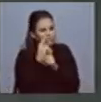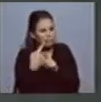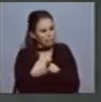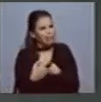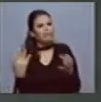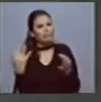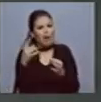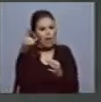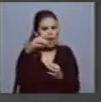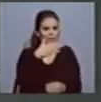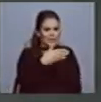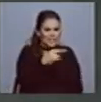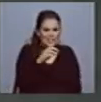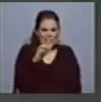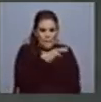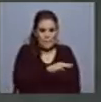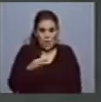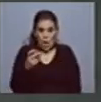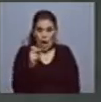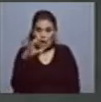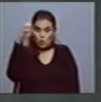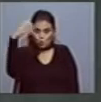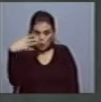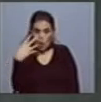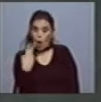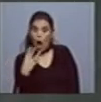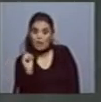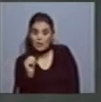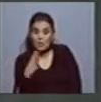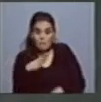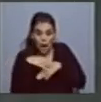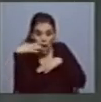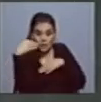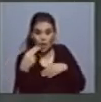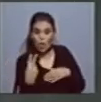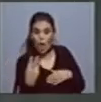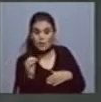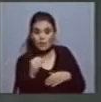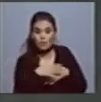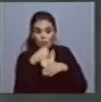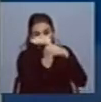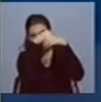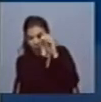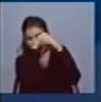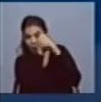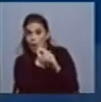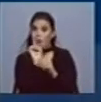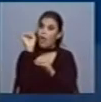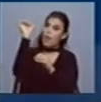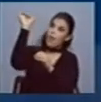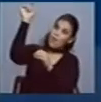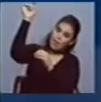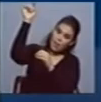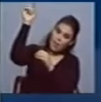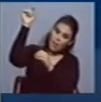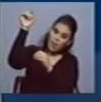naquela galáxia há 130 milhões de anos-luz. 2 segundos depois, 2 telescópios orbitais, que estão lá em cima,